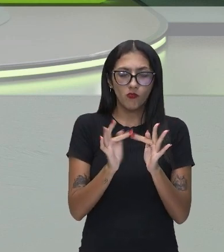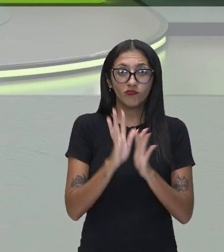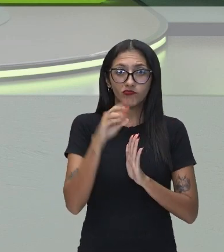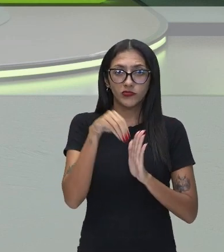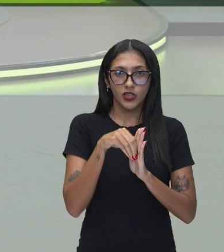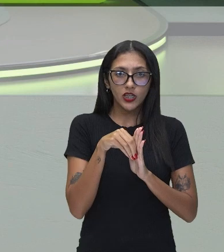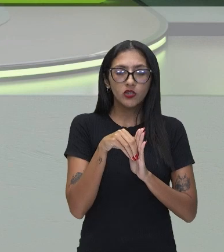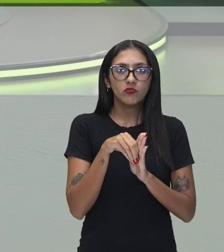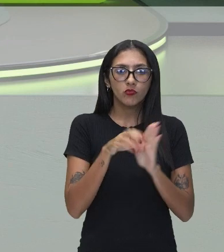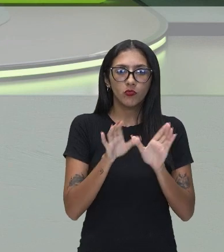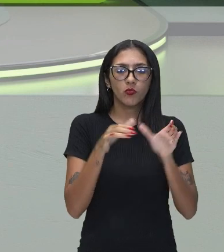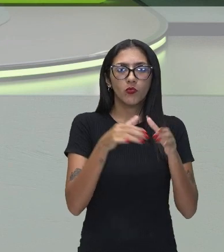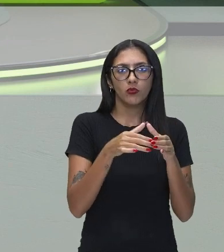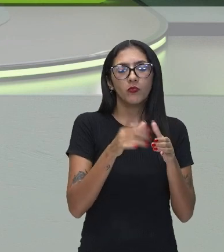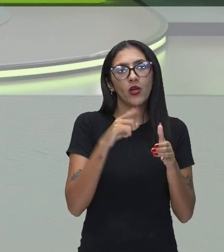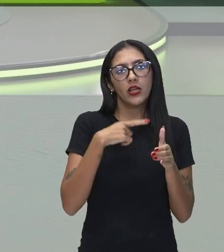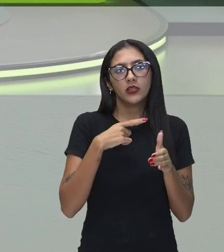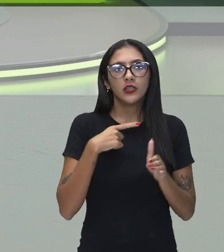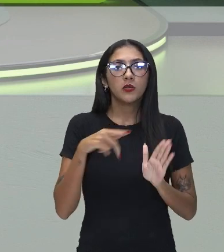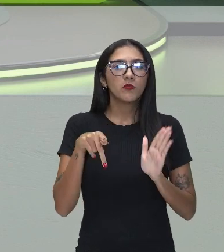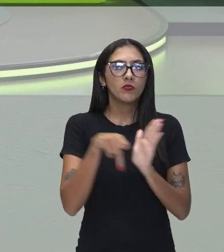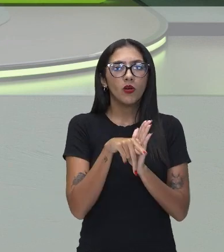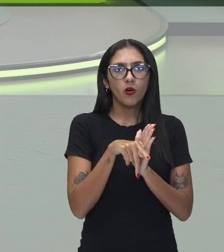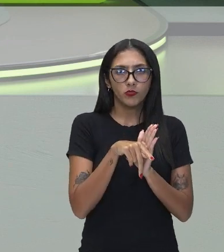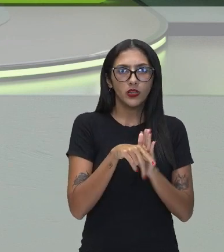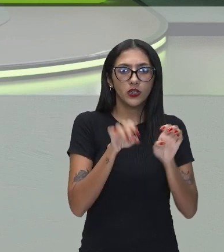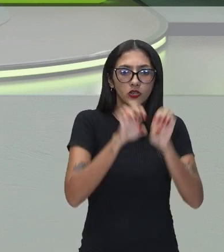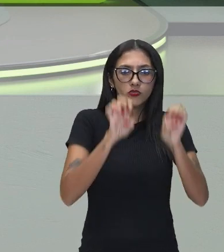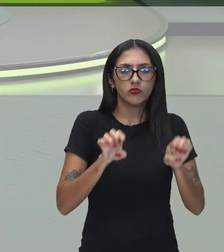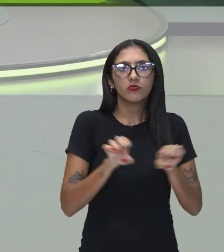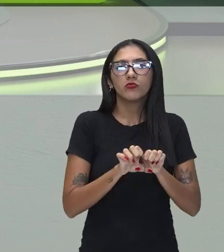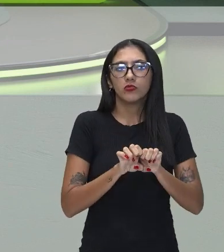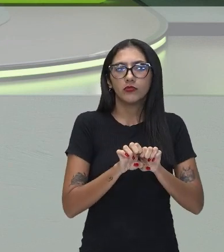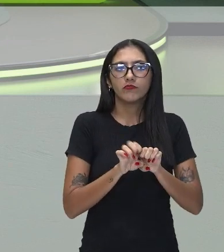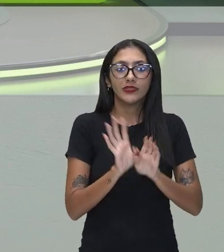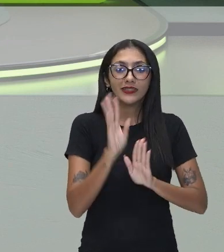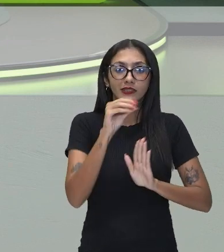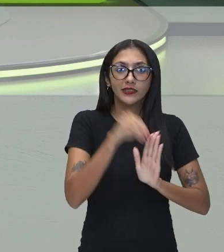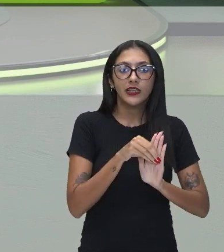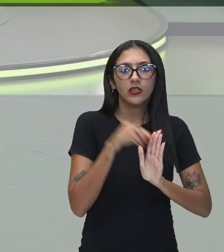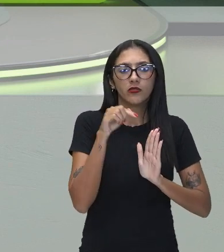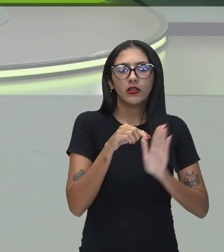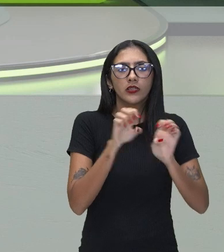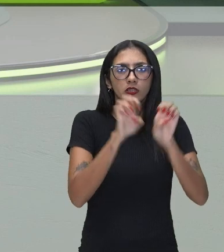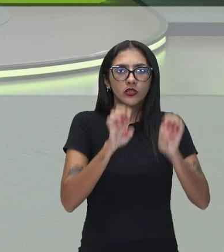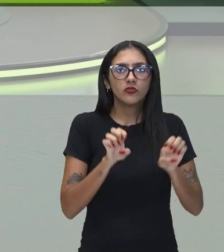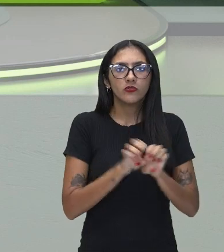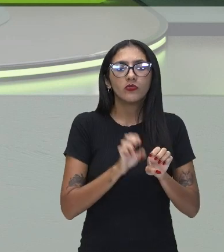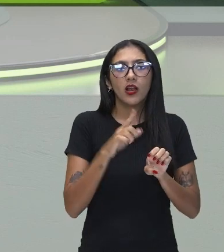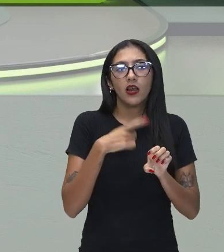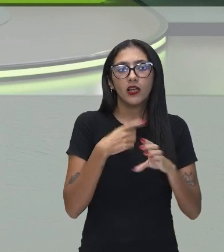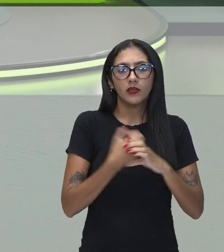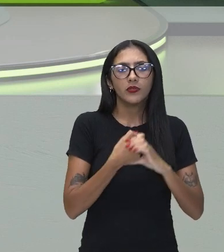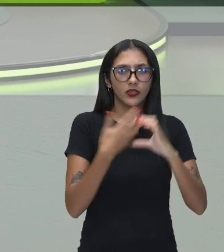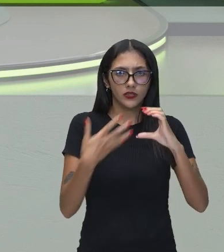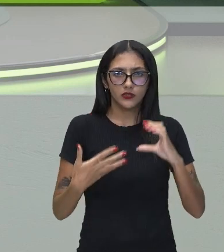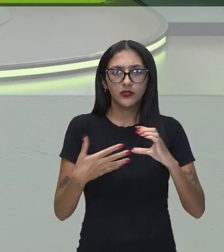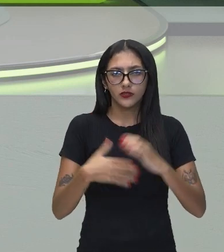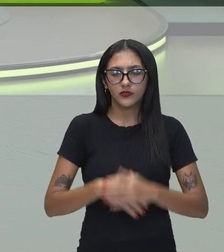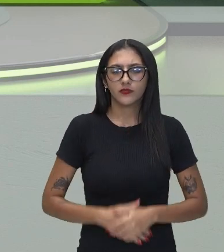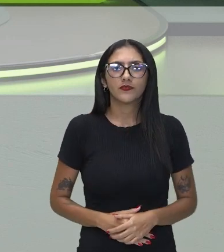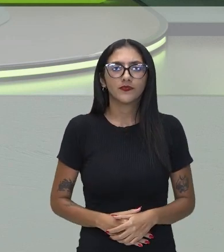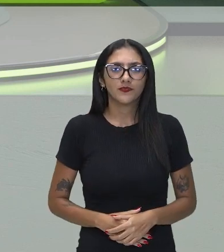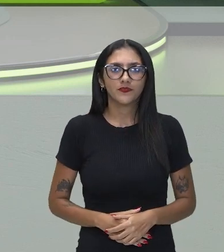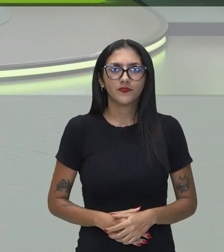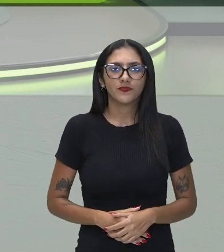família possui um grupo funcional e esse grupo funcional é a característica marcante, ok?